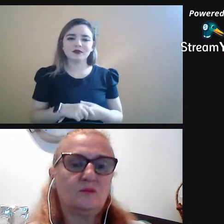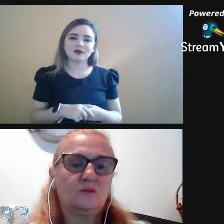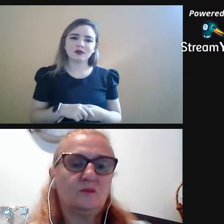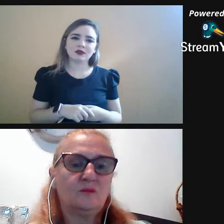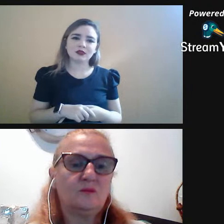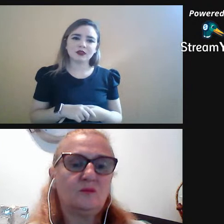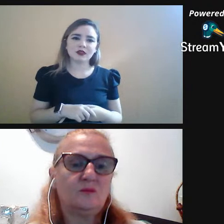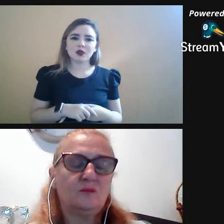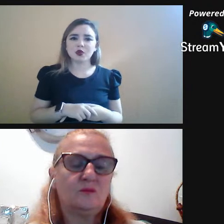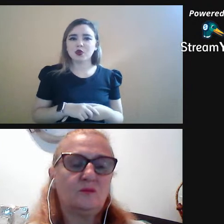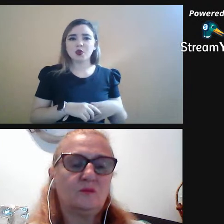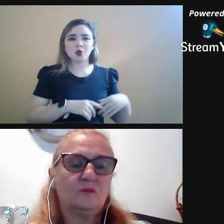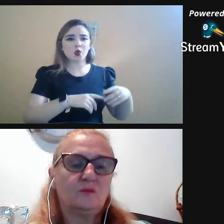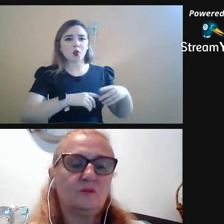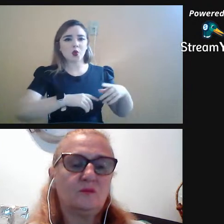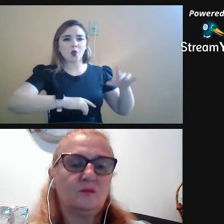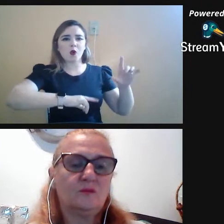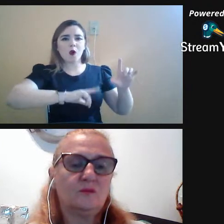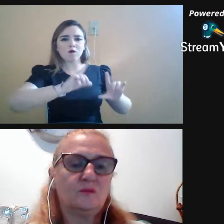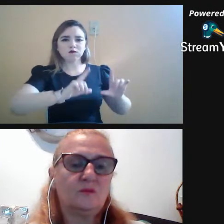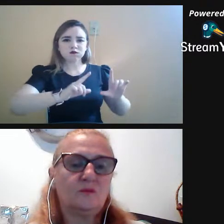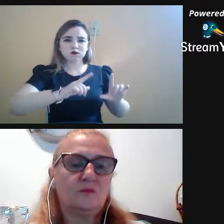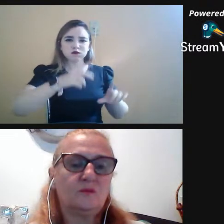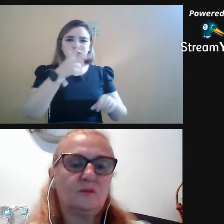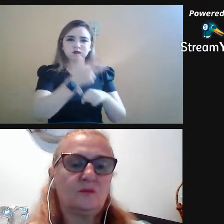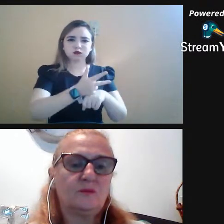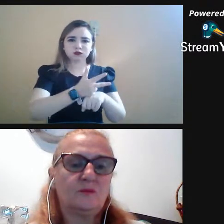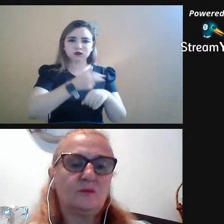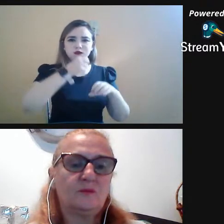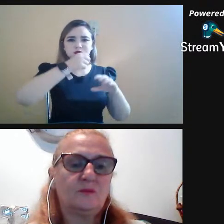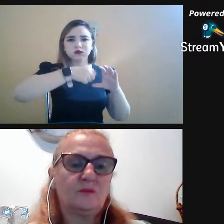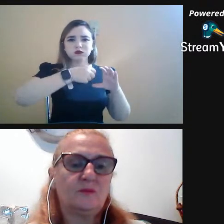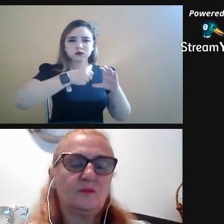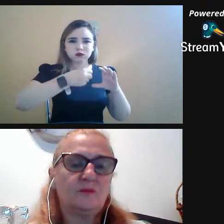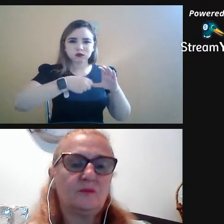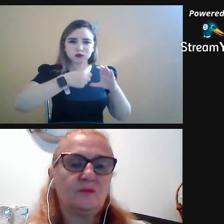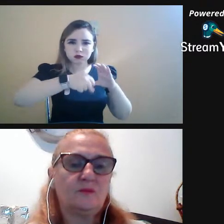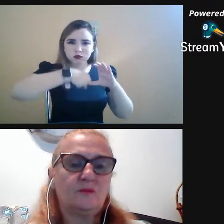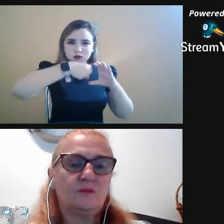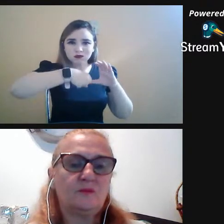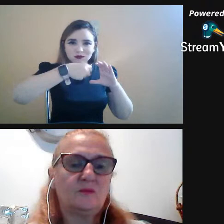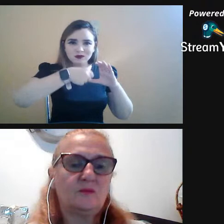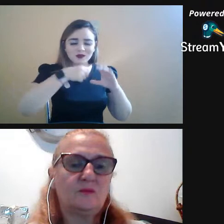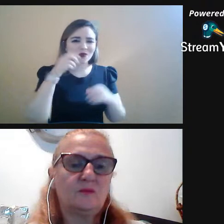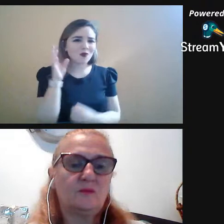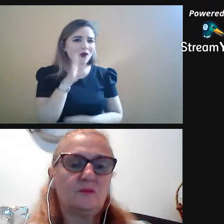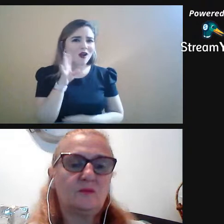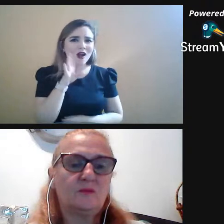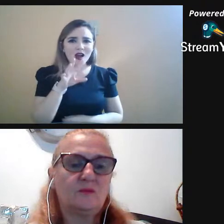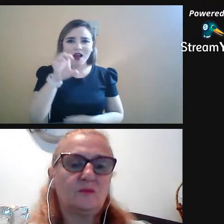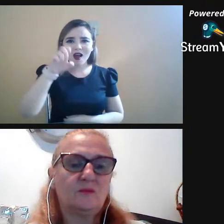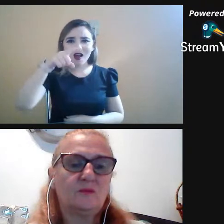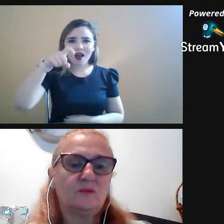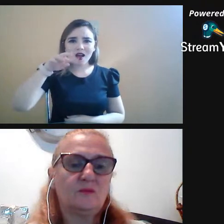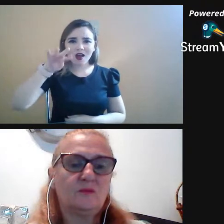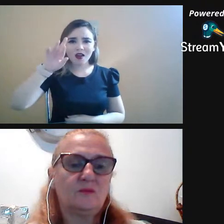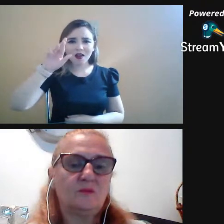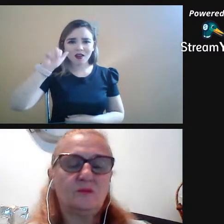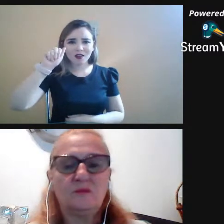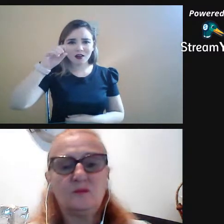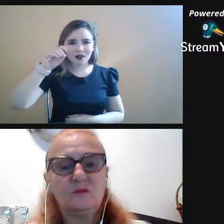num documentário chamado, acho que, Lixo Extraordinário. Se eu não me engano, foi um documentário que, inclusive, foi indicado para o Oscar.